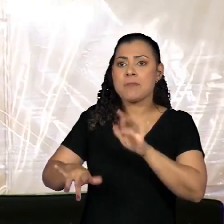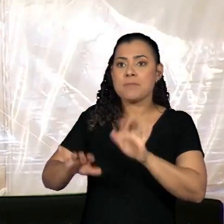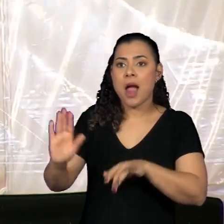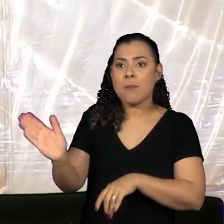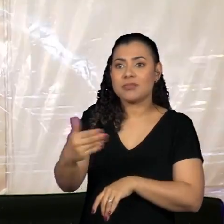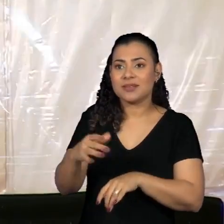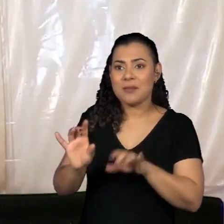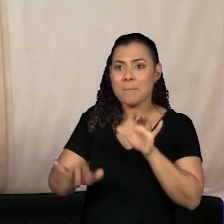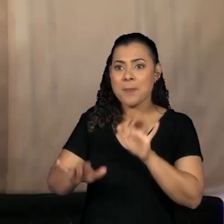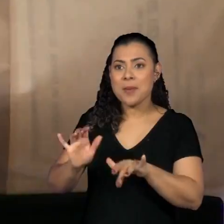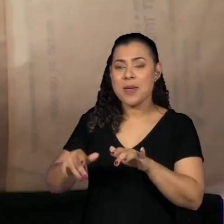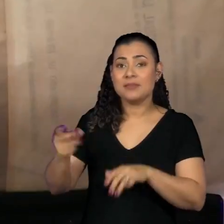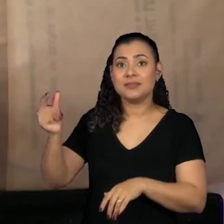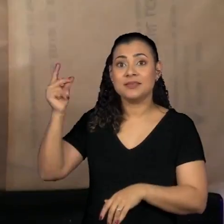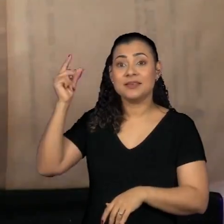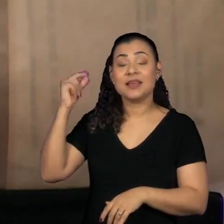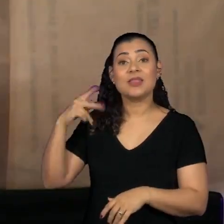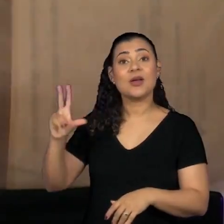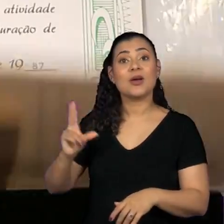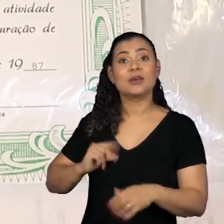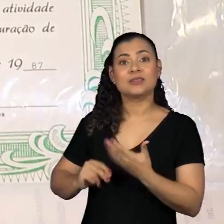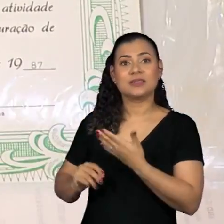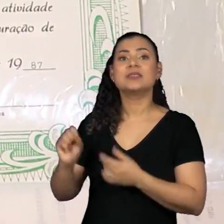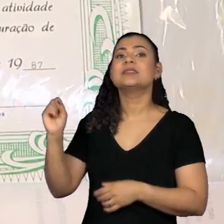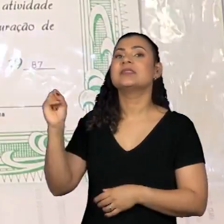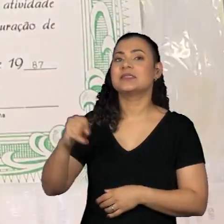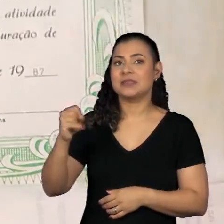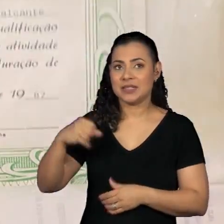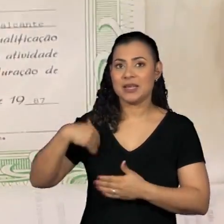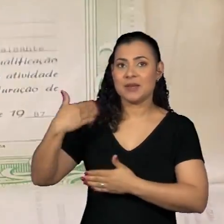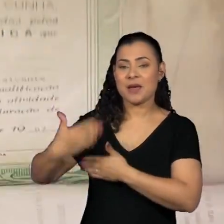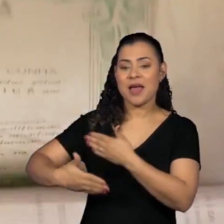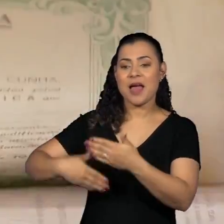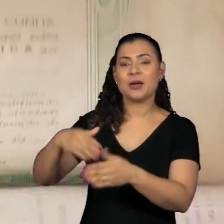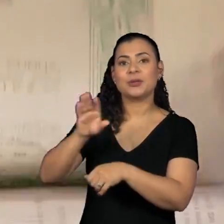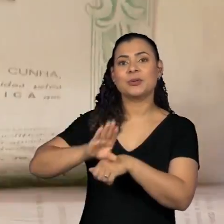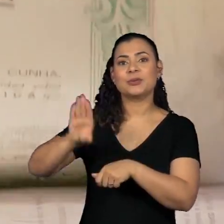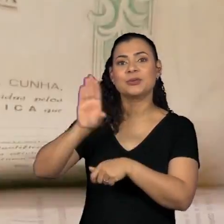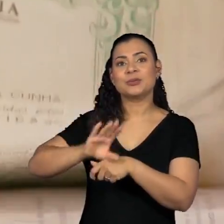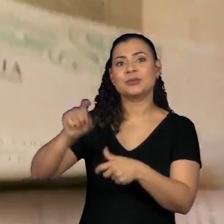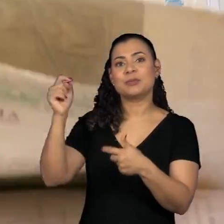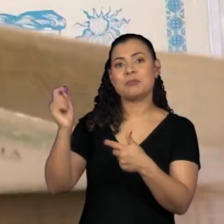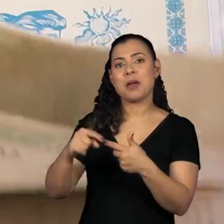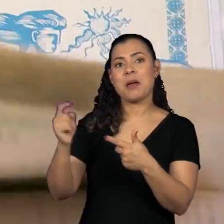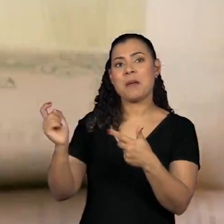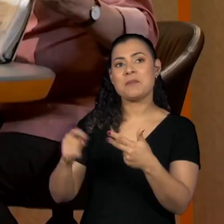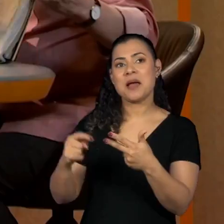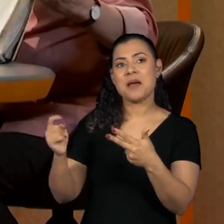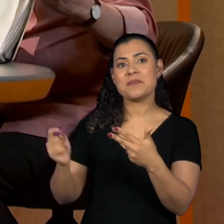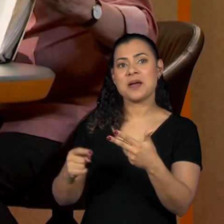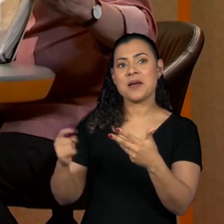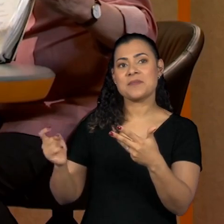E aí vai passando aqui Madureza. uma infinidade deles, né?